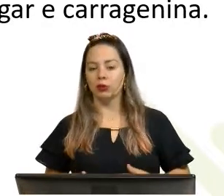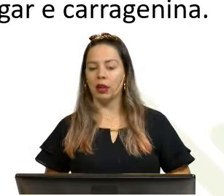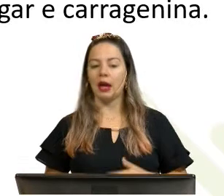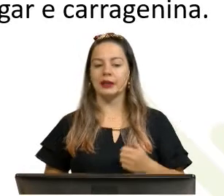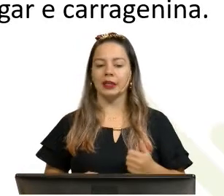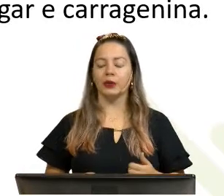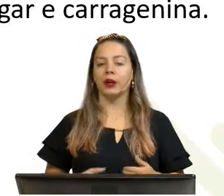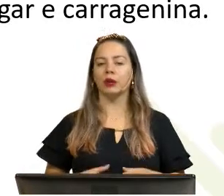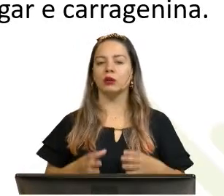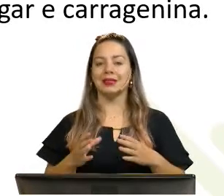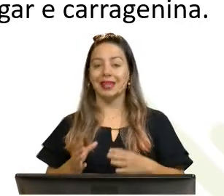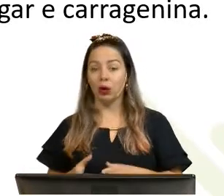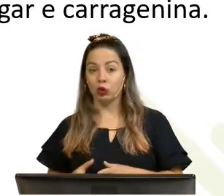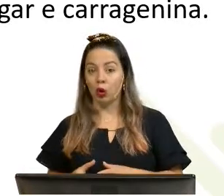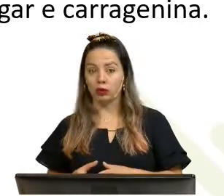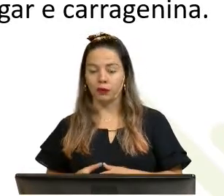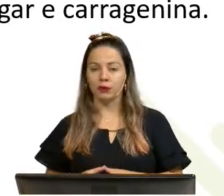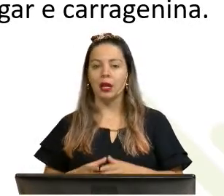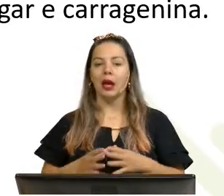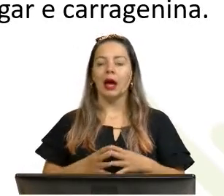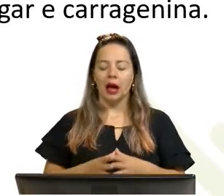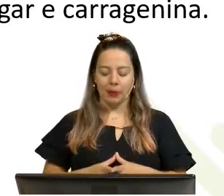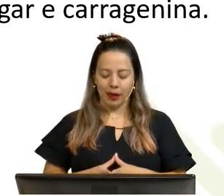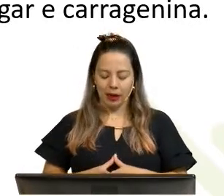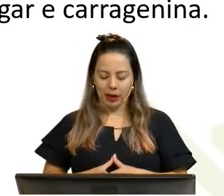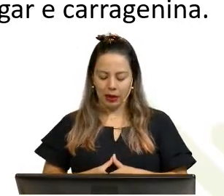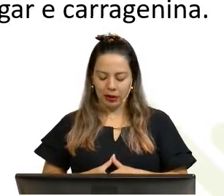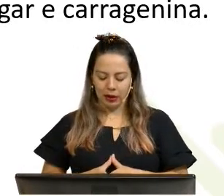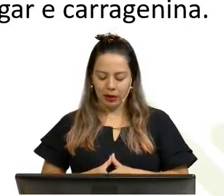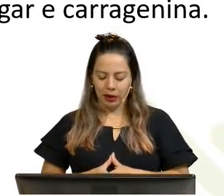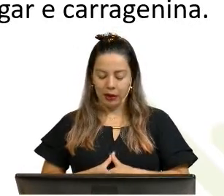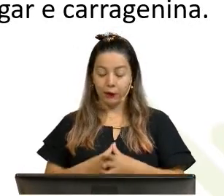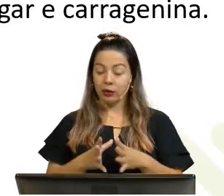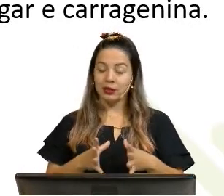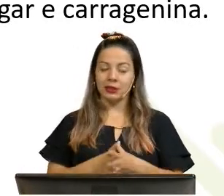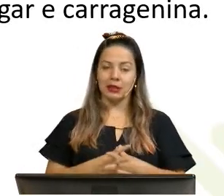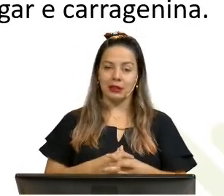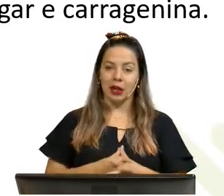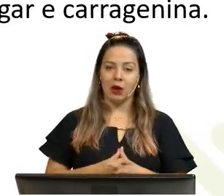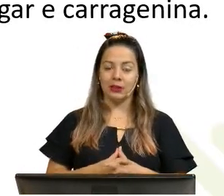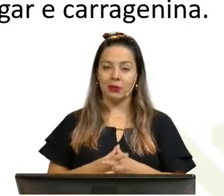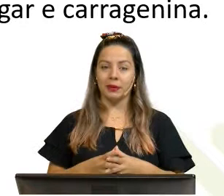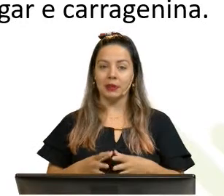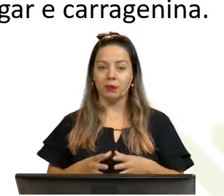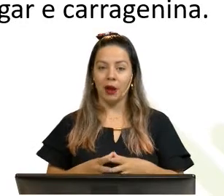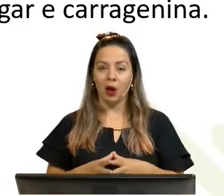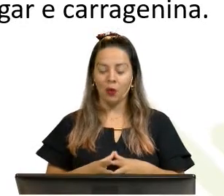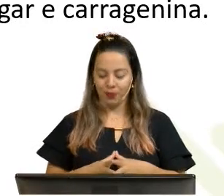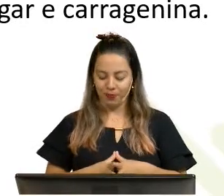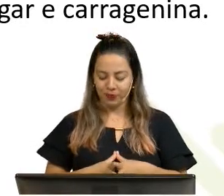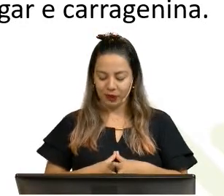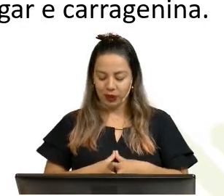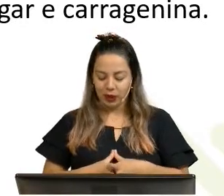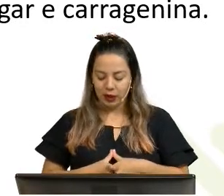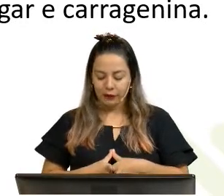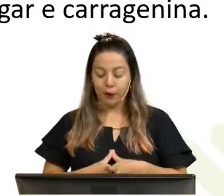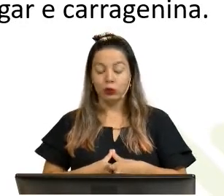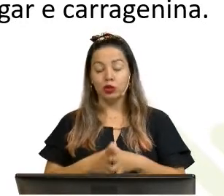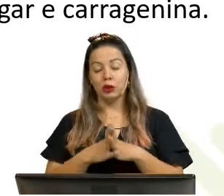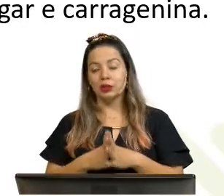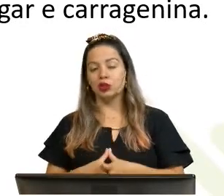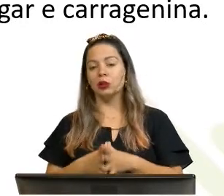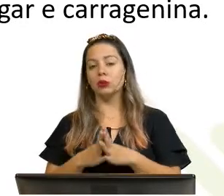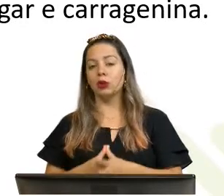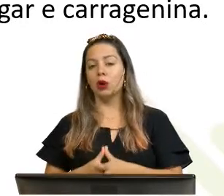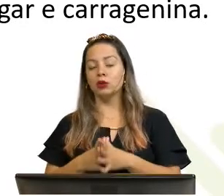multicelulares eucariontes e autógrafos háháhá a fotossíntese das algas é a principal fonte